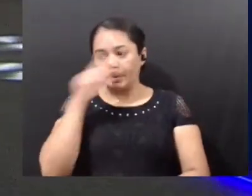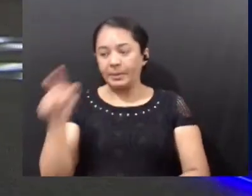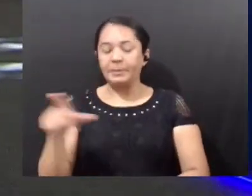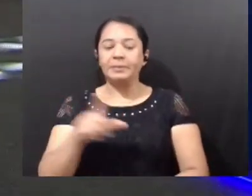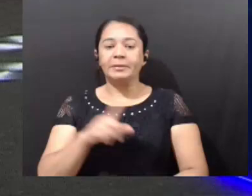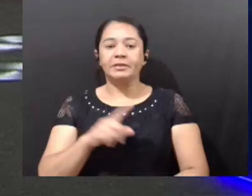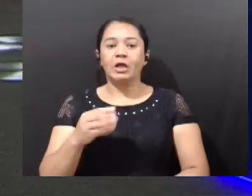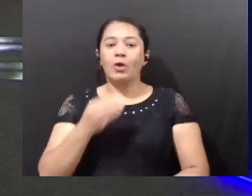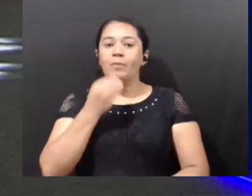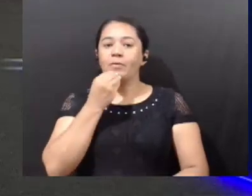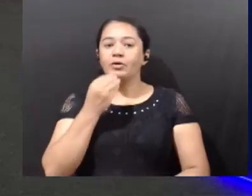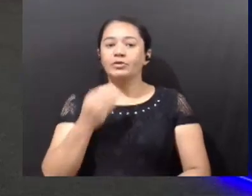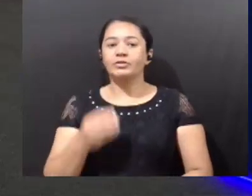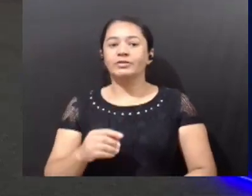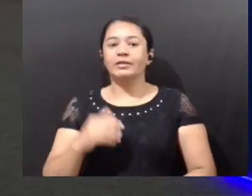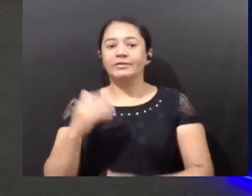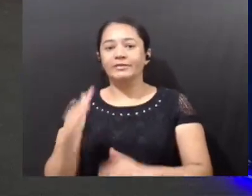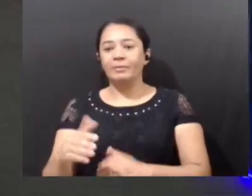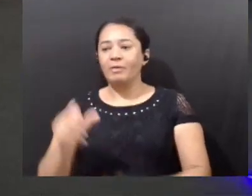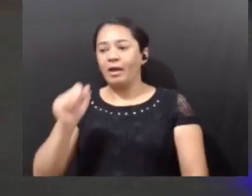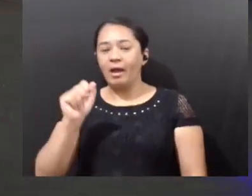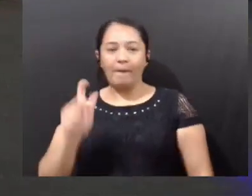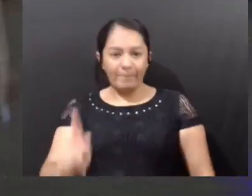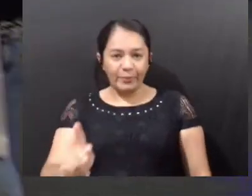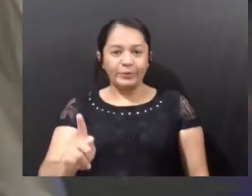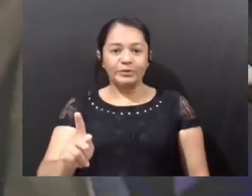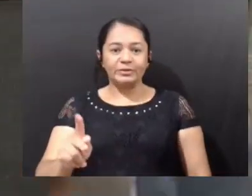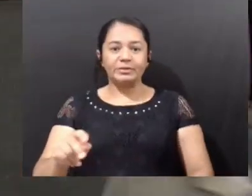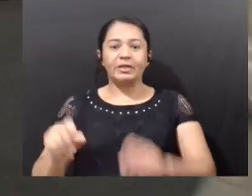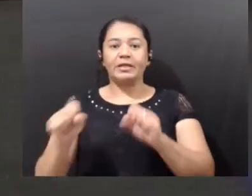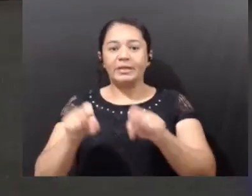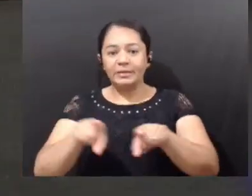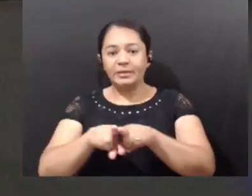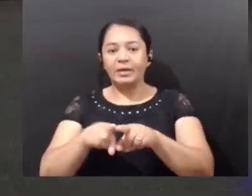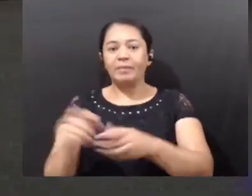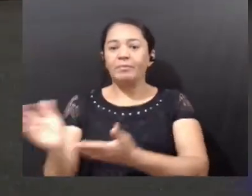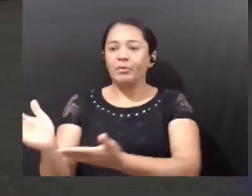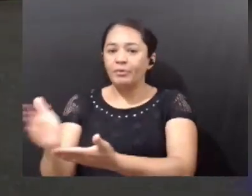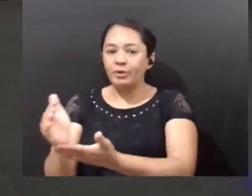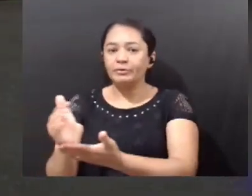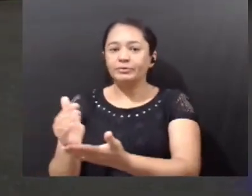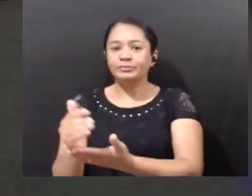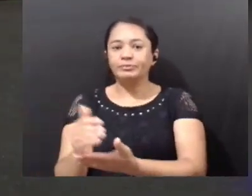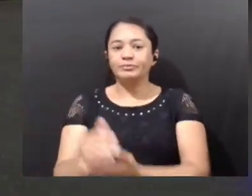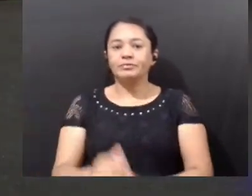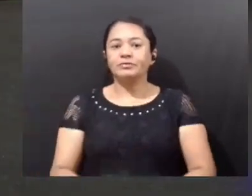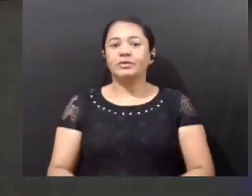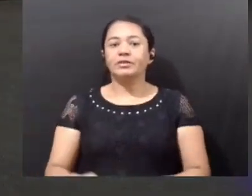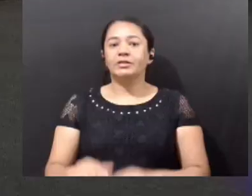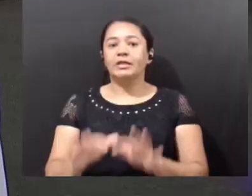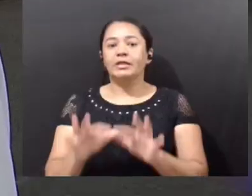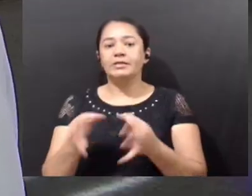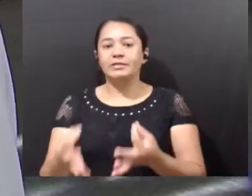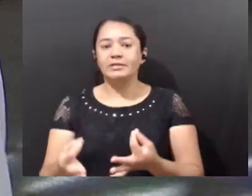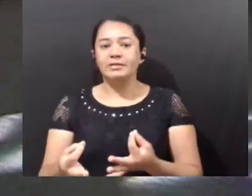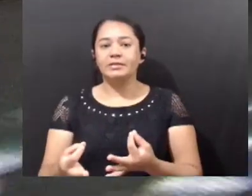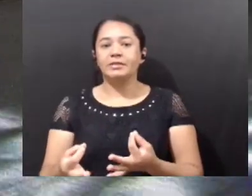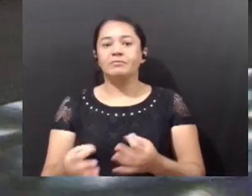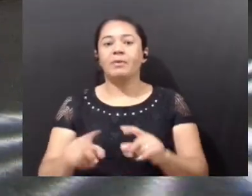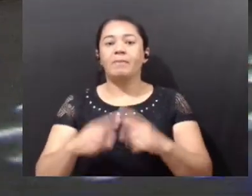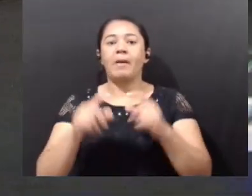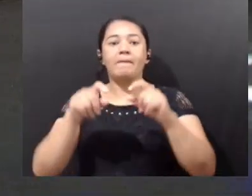de se aposentar. Ele também vai fazer um recolhimento, né, que é pequeno, é baixo, é possível, né,